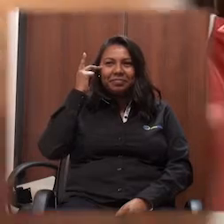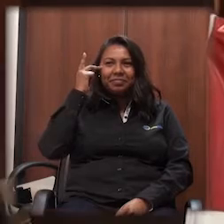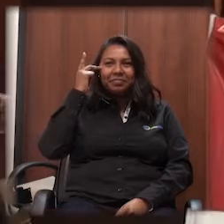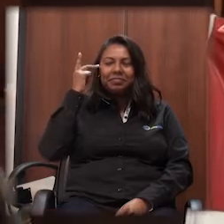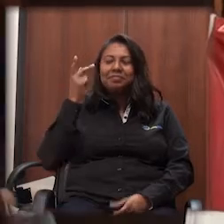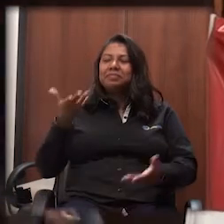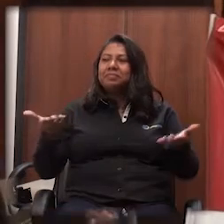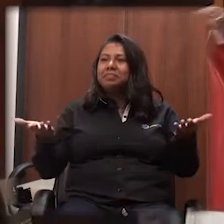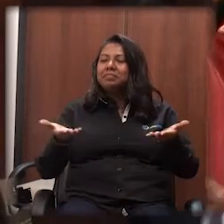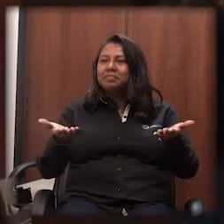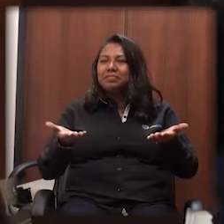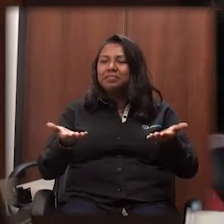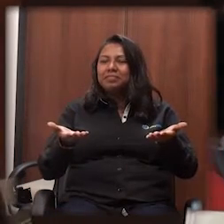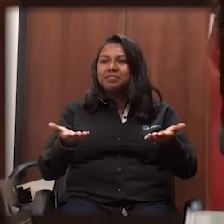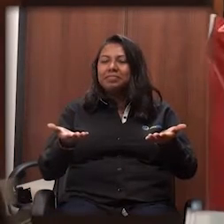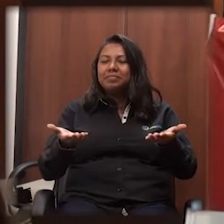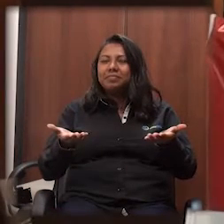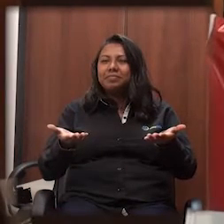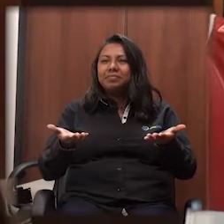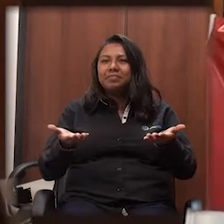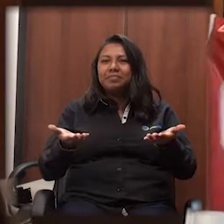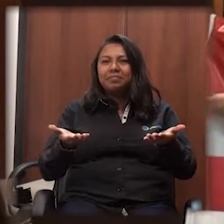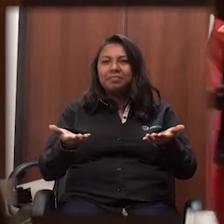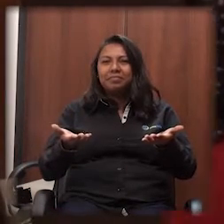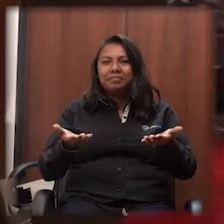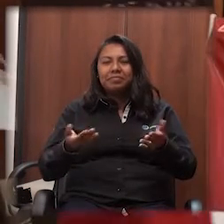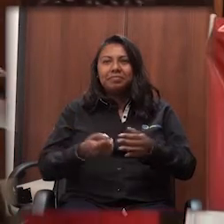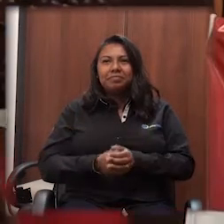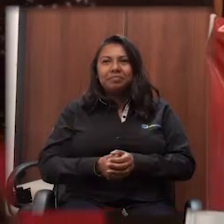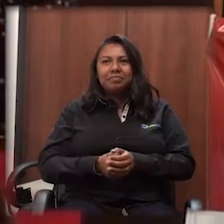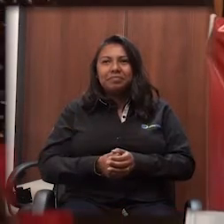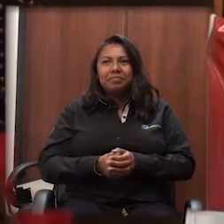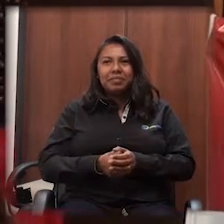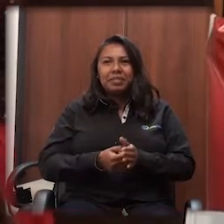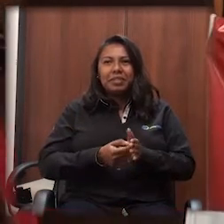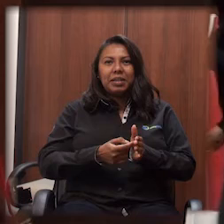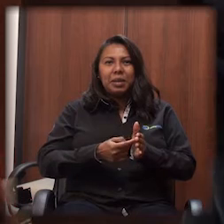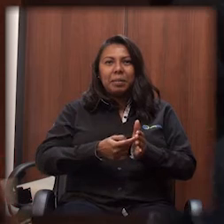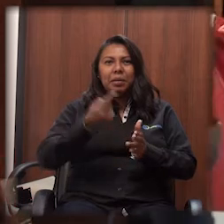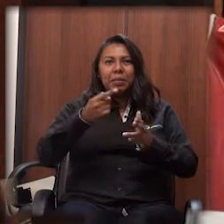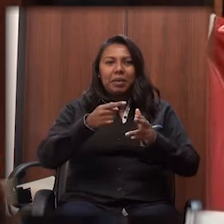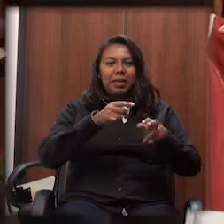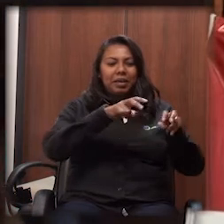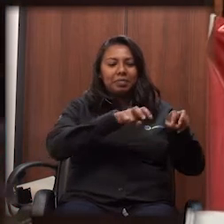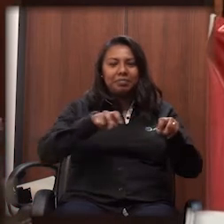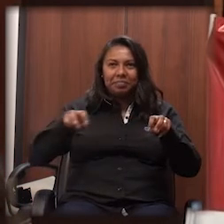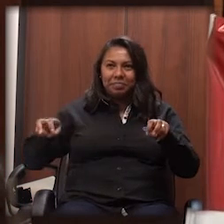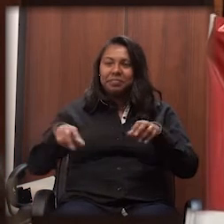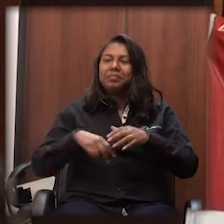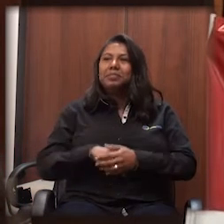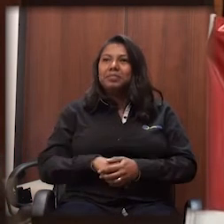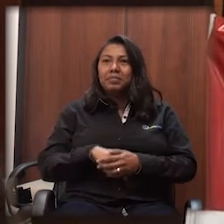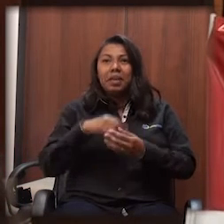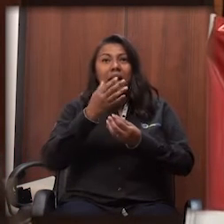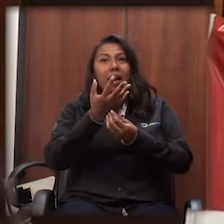passamos agora para a primeira mesa de trabalhos, o estado da arte da